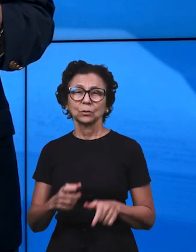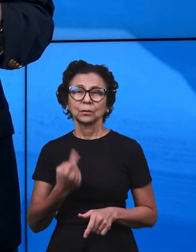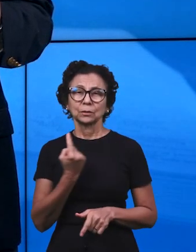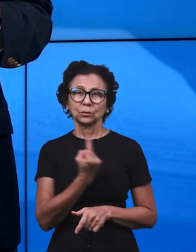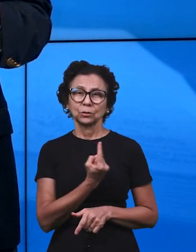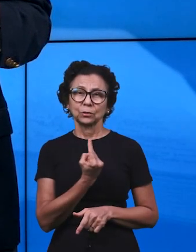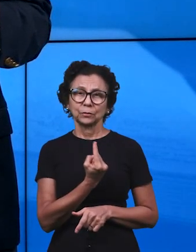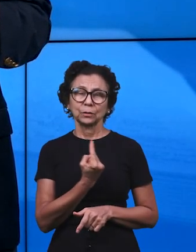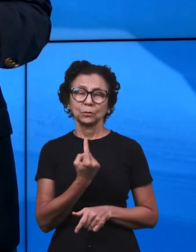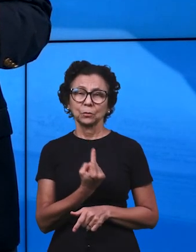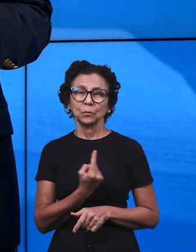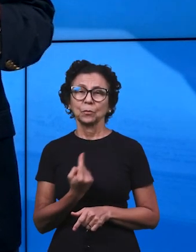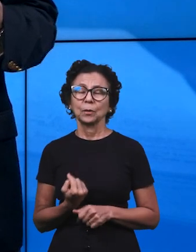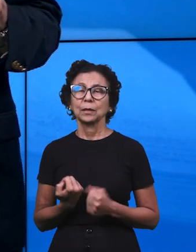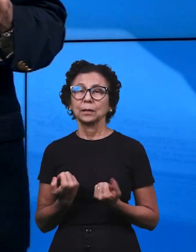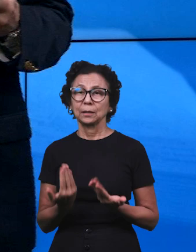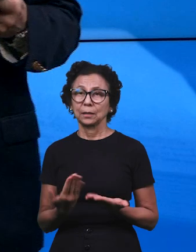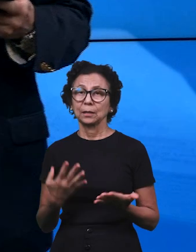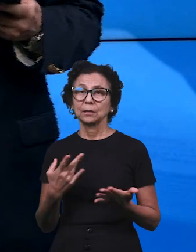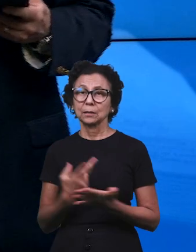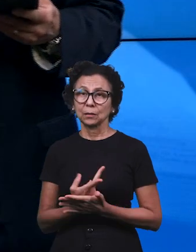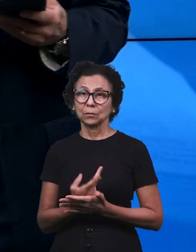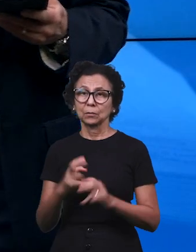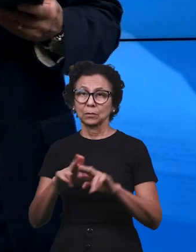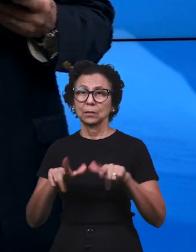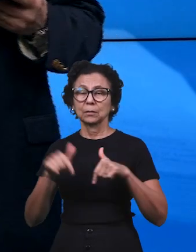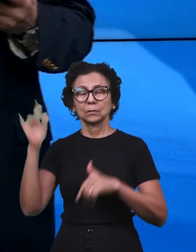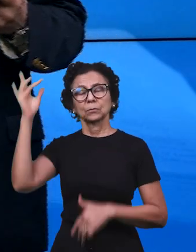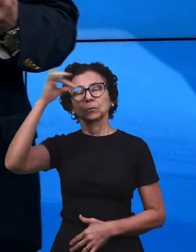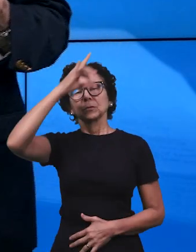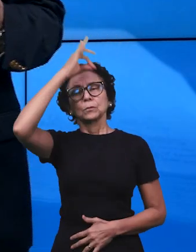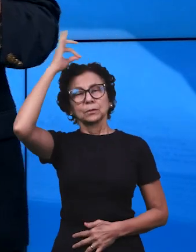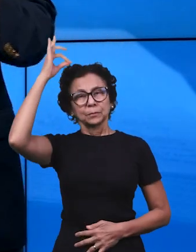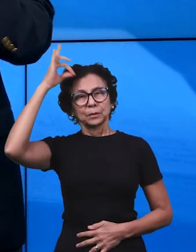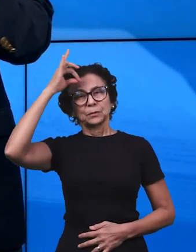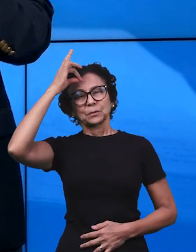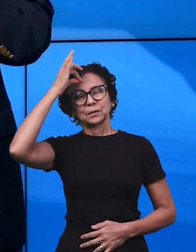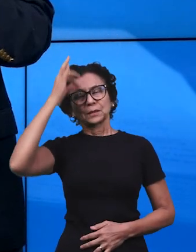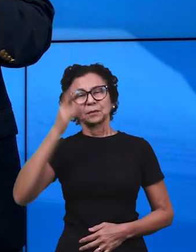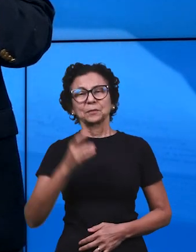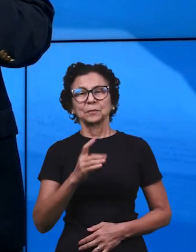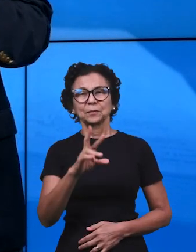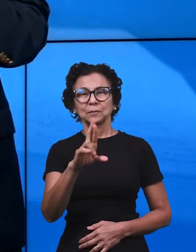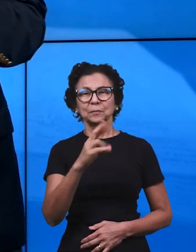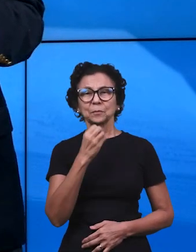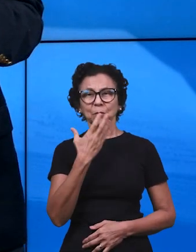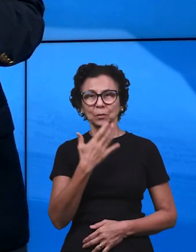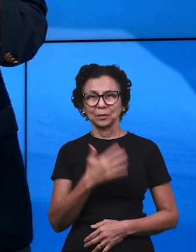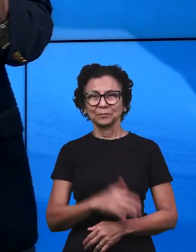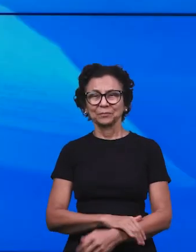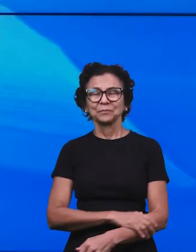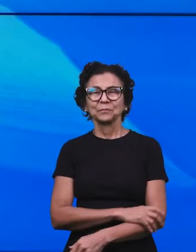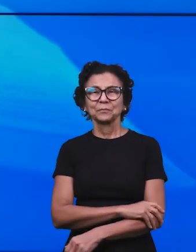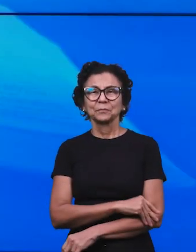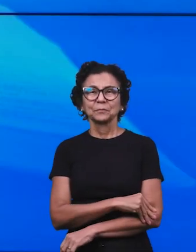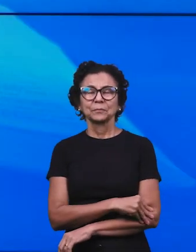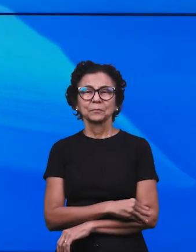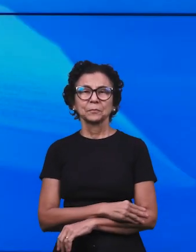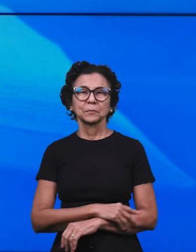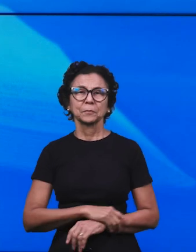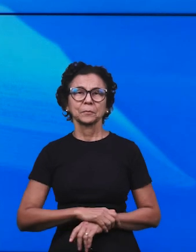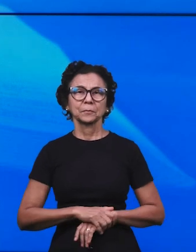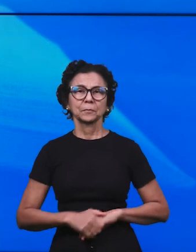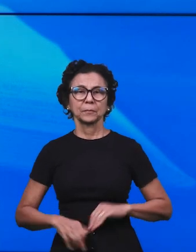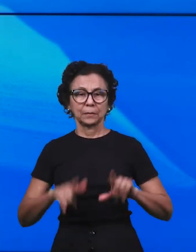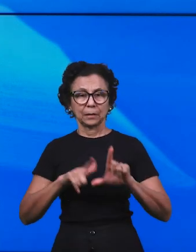faz isso através da operação do Seu Espírito Santo. Muito boa a sua resposta, Isabelle. Deus abençoe, tá? Muito bem, irmãos.